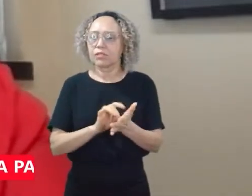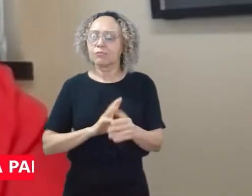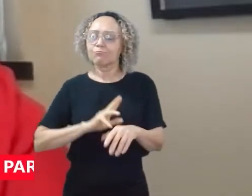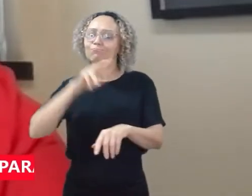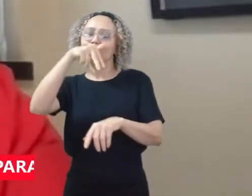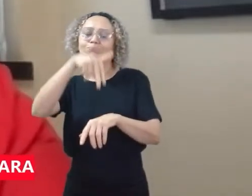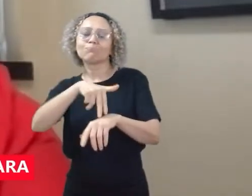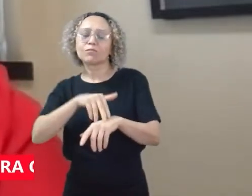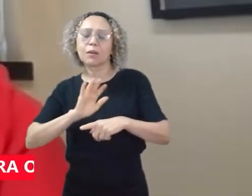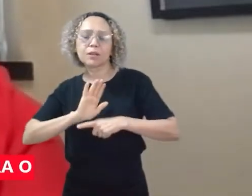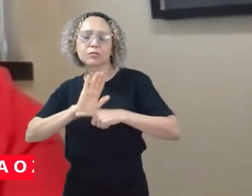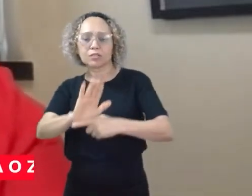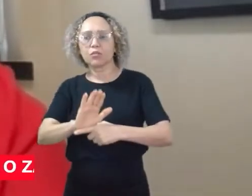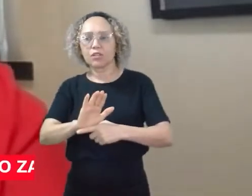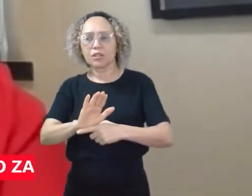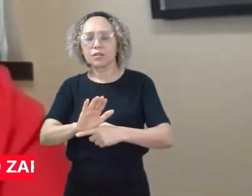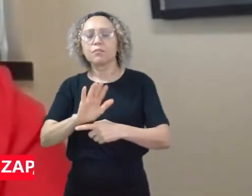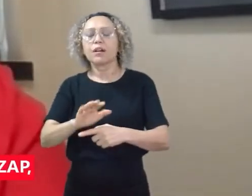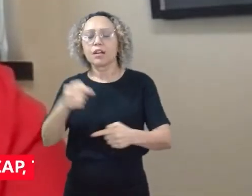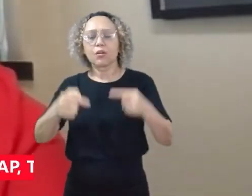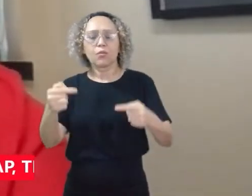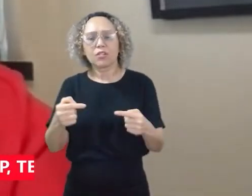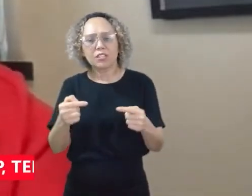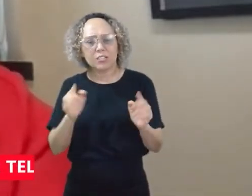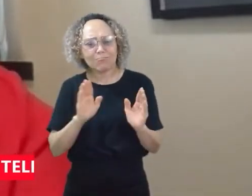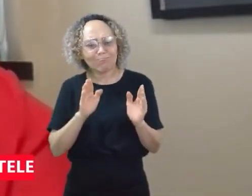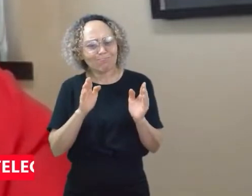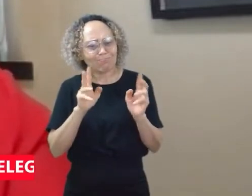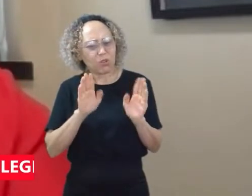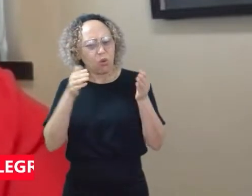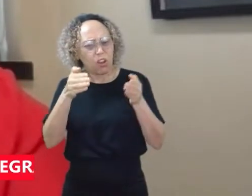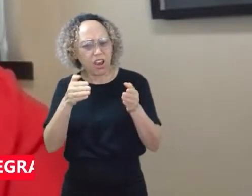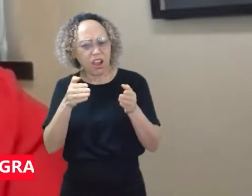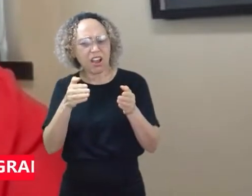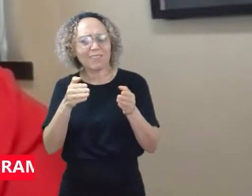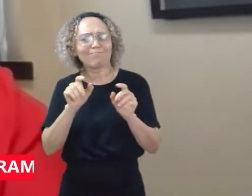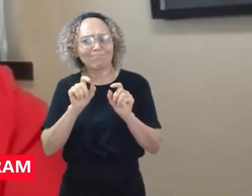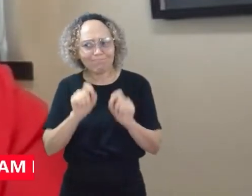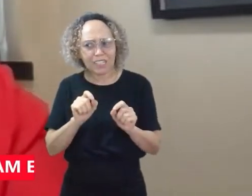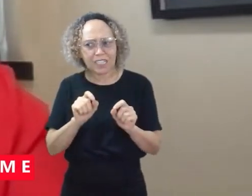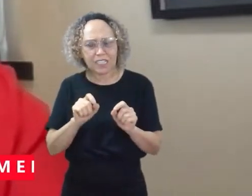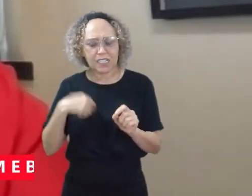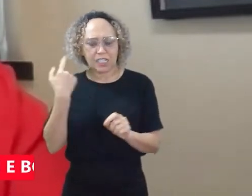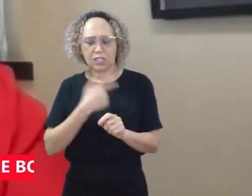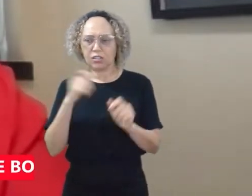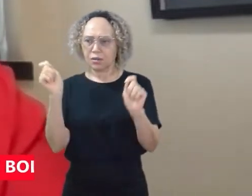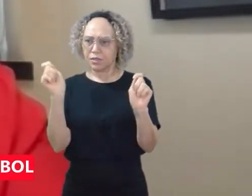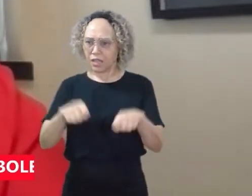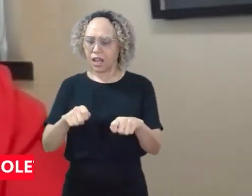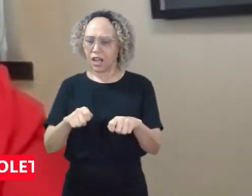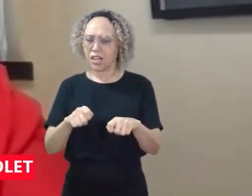lugar, contribuir para uma outra política que tem esse olhar, esse cuidado, né? Nós estamos falando da nossa capacidade também